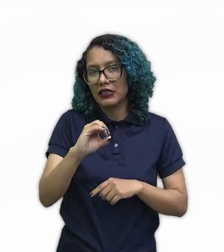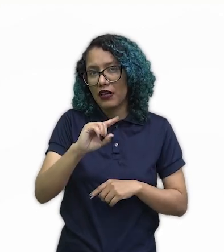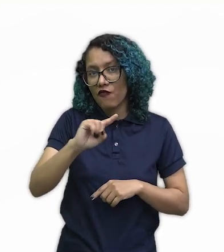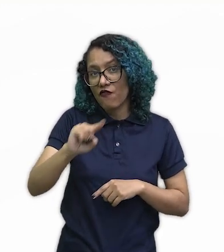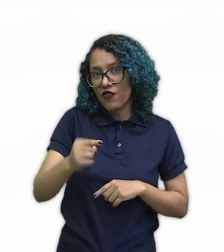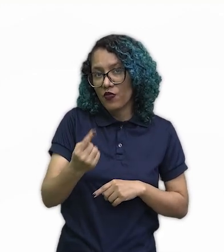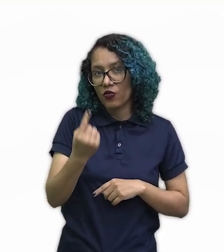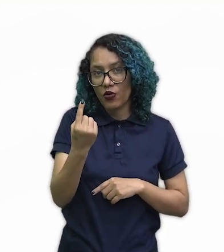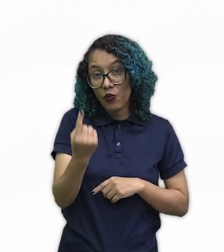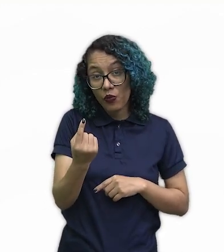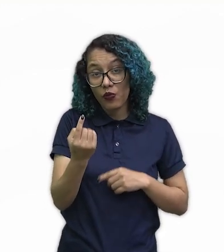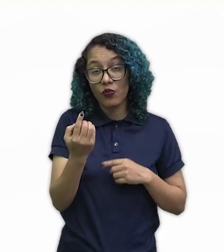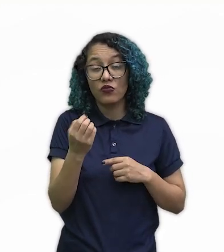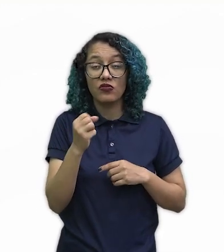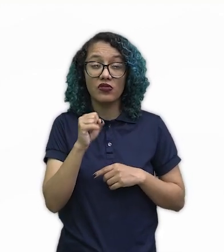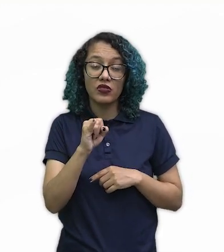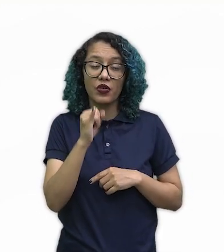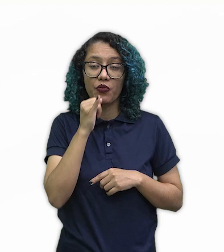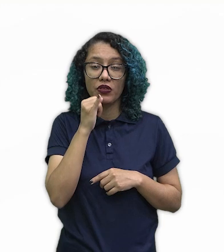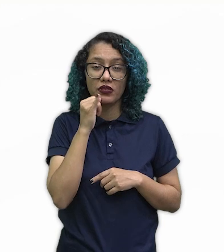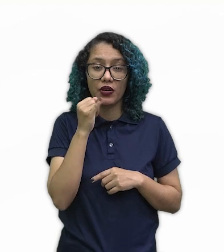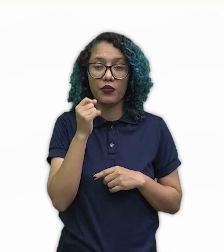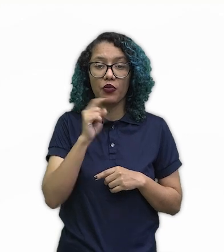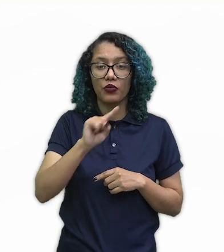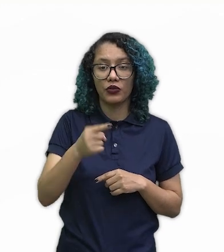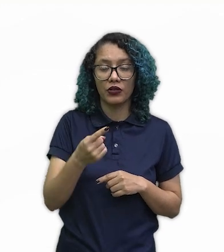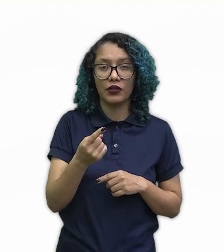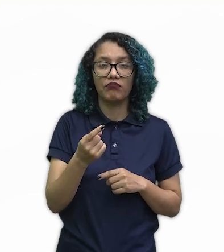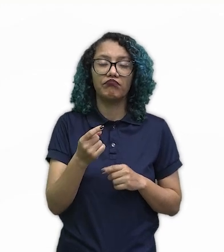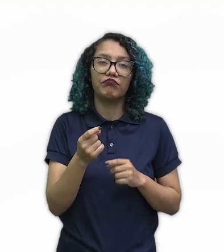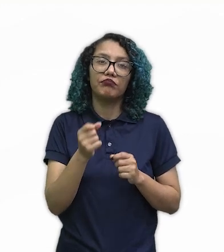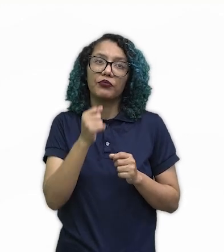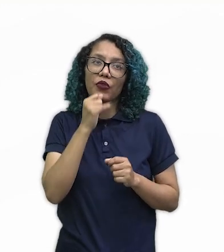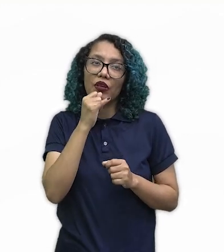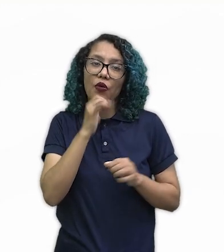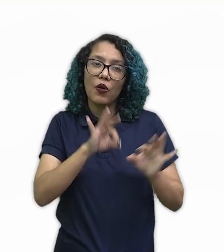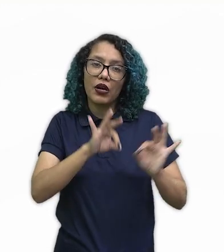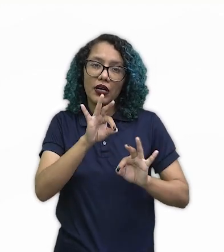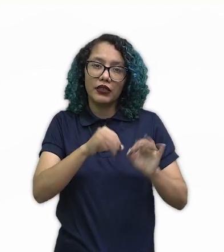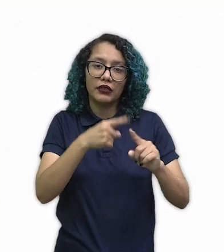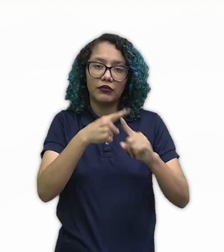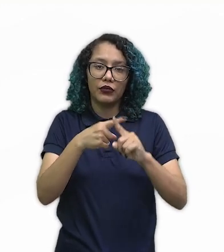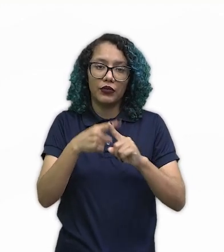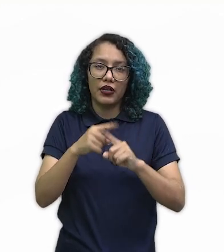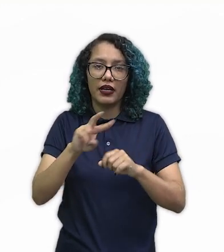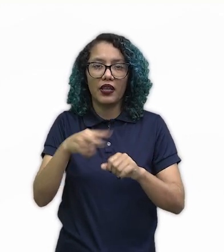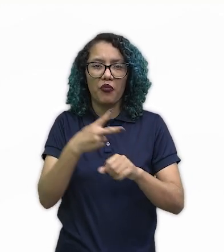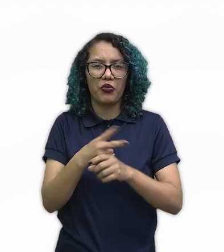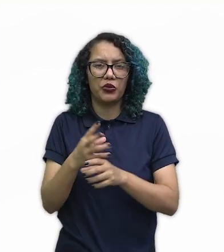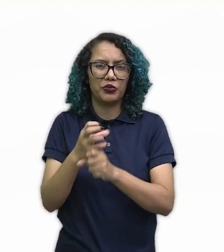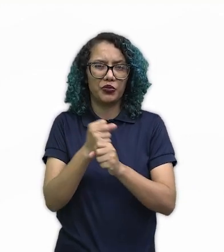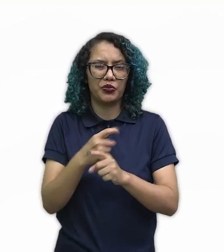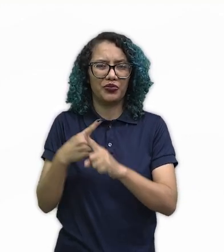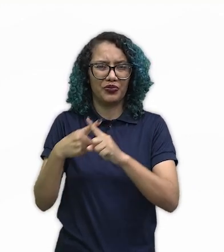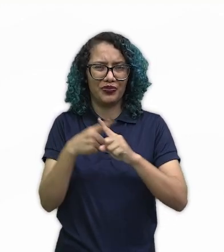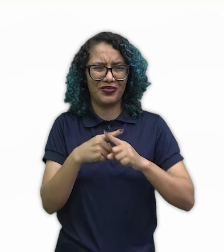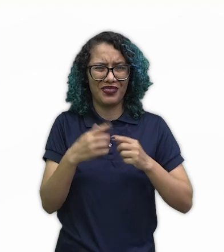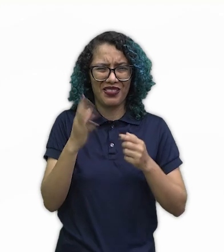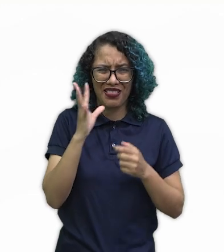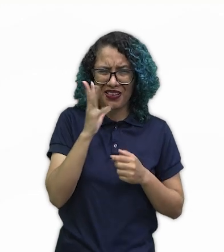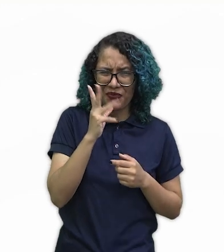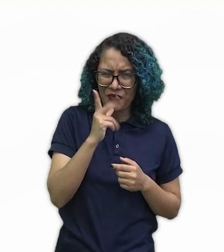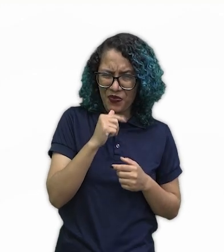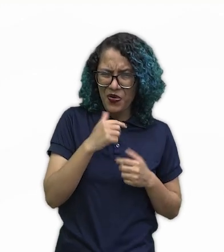porque se eu tiver que multiplicar, eu posso armar essa multiplicação e depois multiplicar tudo. Isso vai dar um trabalho, vai dar